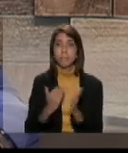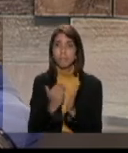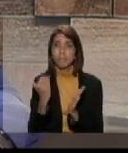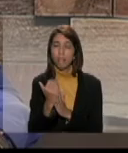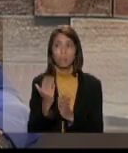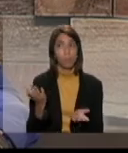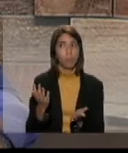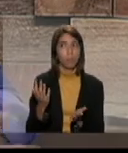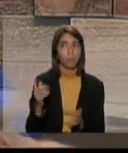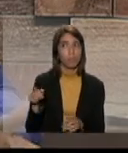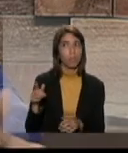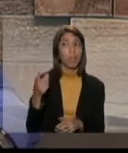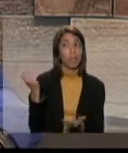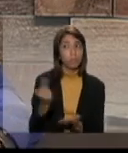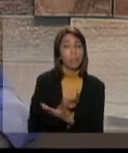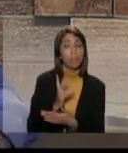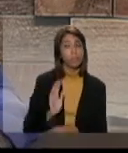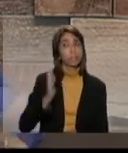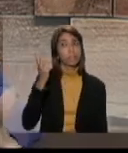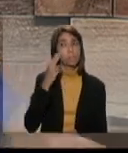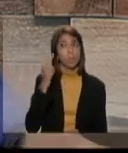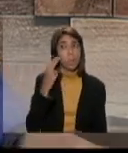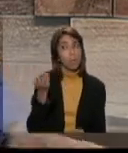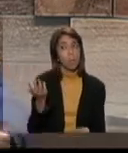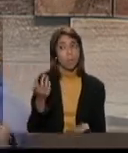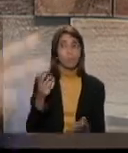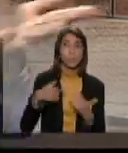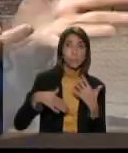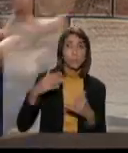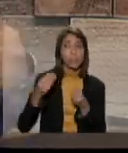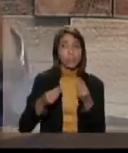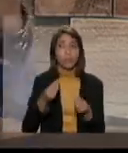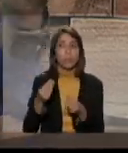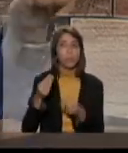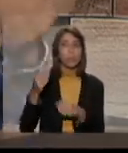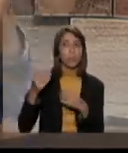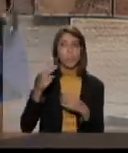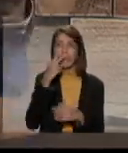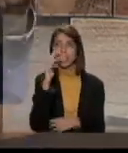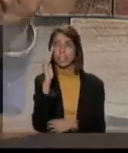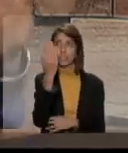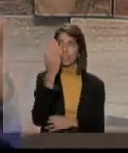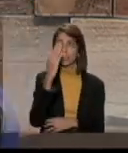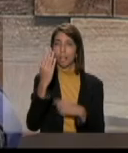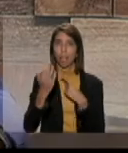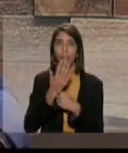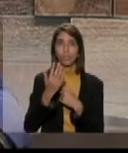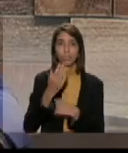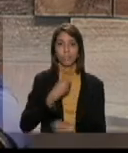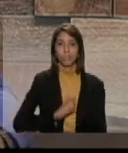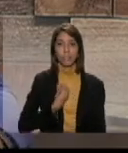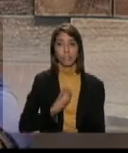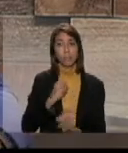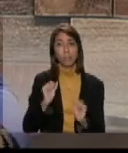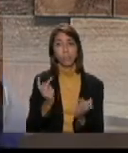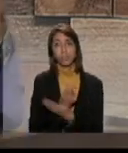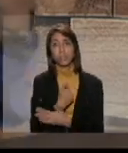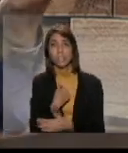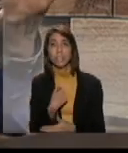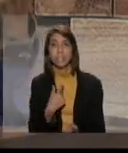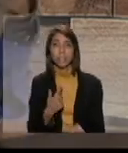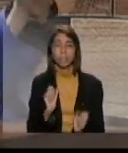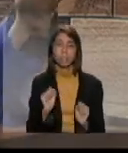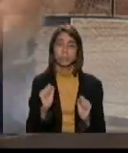elemento mais falando olha isso aqui acontece assim conta dessa forma é não saber como se mostrasse um espelho para você né não pode ser assim